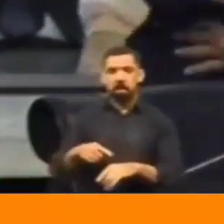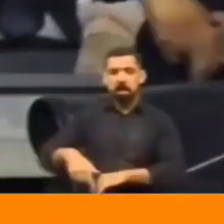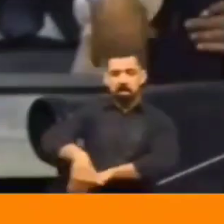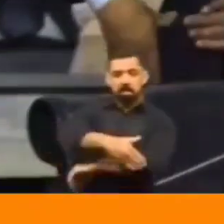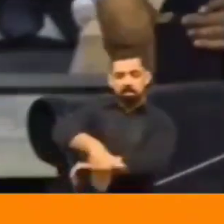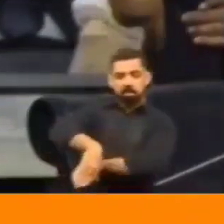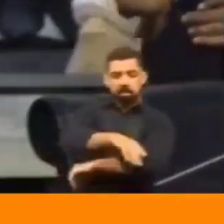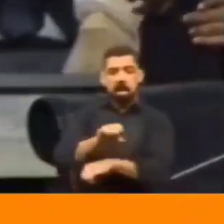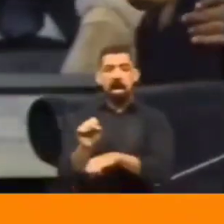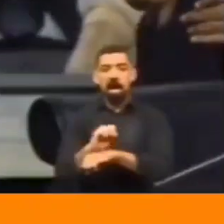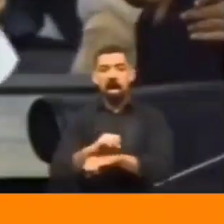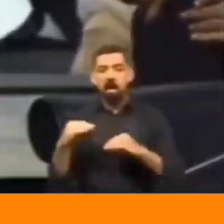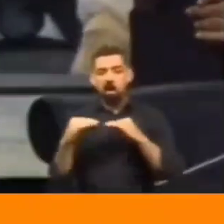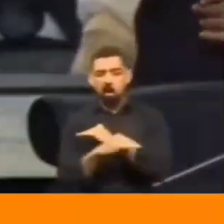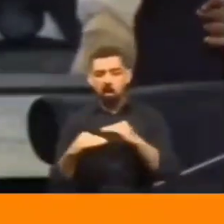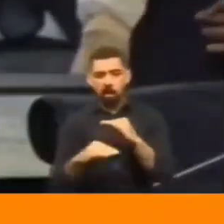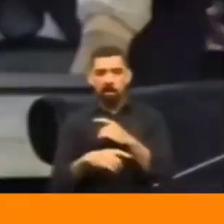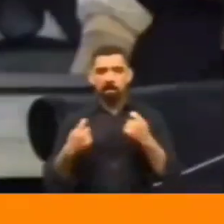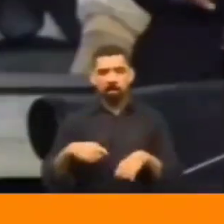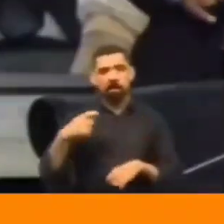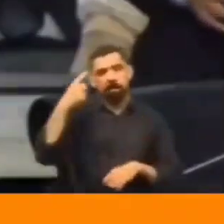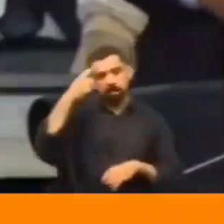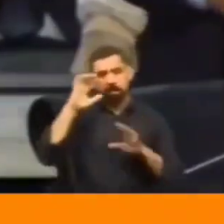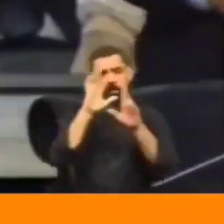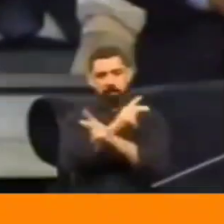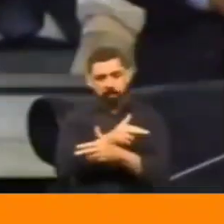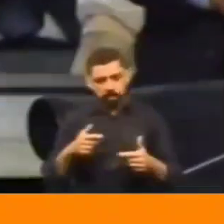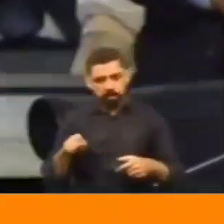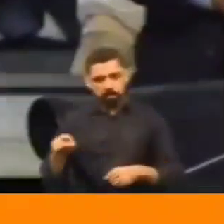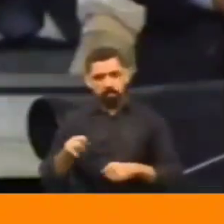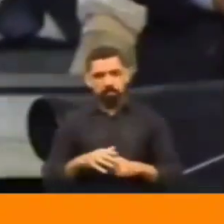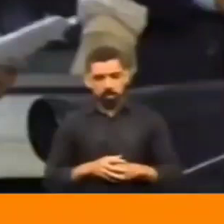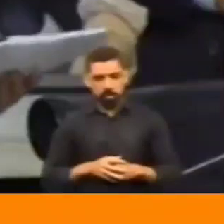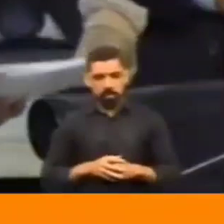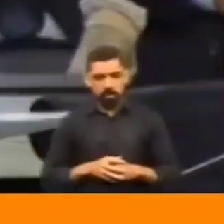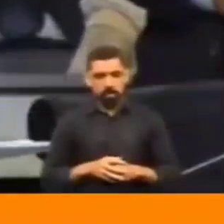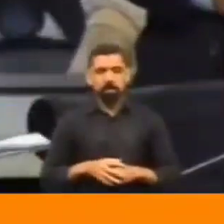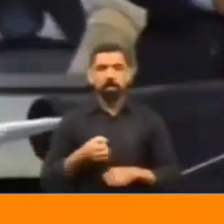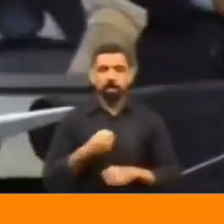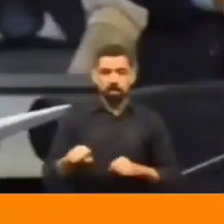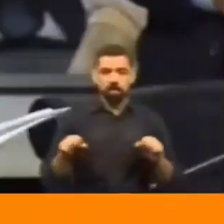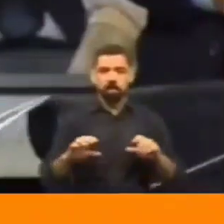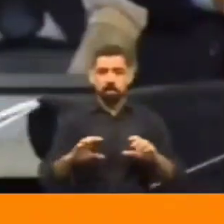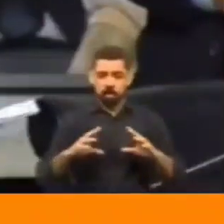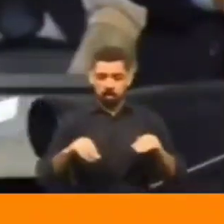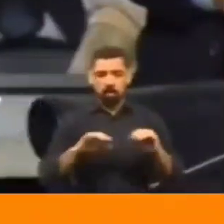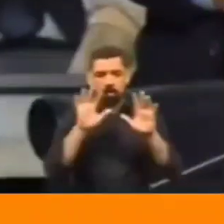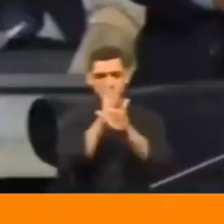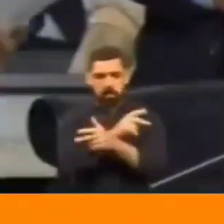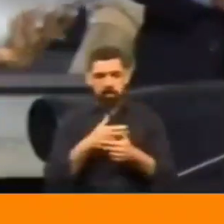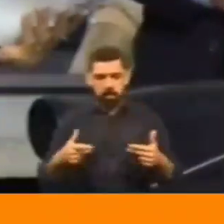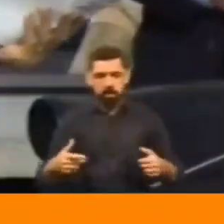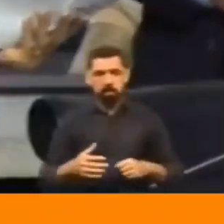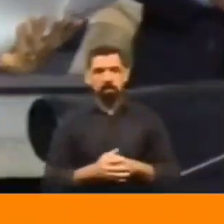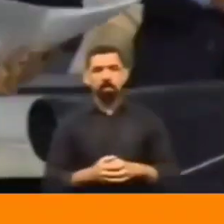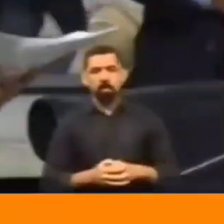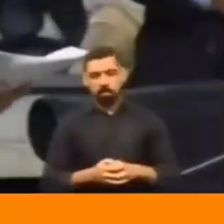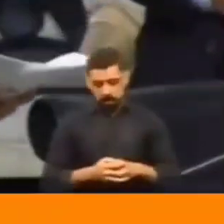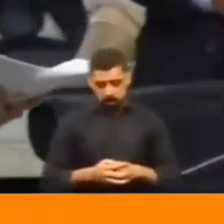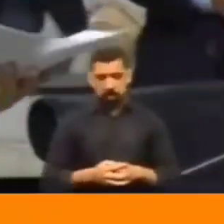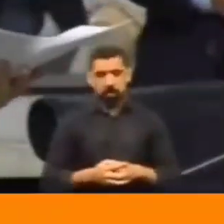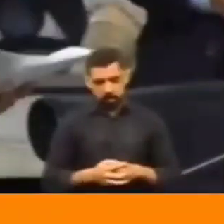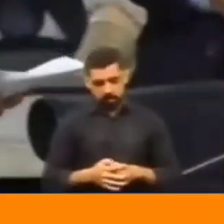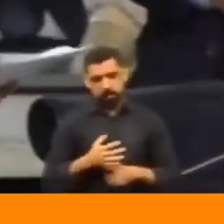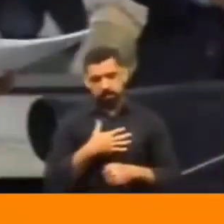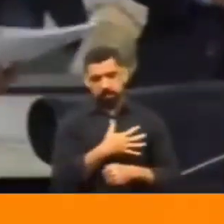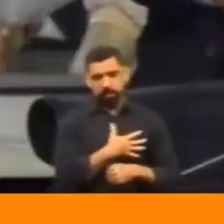gente tem que pensar também no jumento, né? Tá, então é defesa de todos os animais. É, então ali estava eu orando pelo cachorrinho da